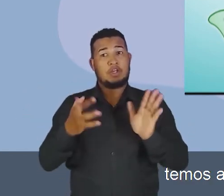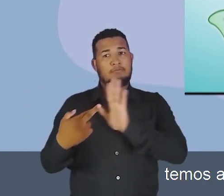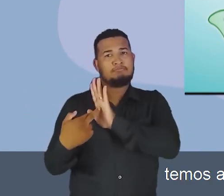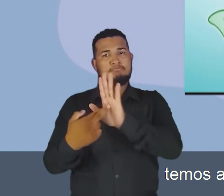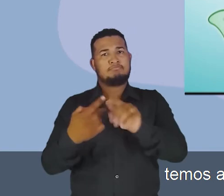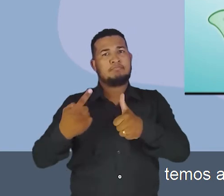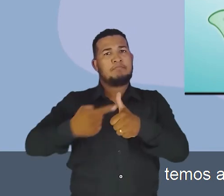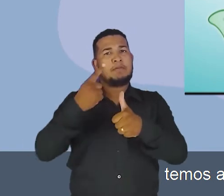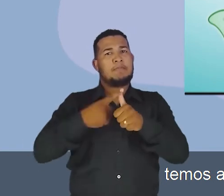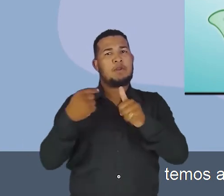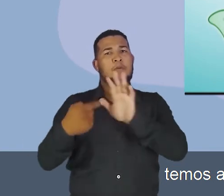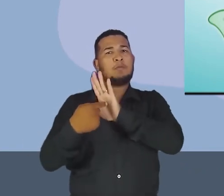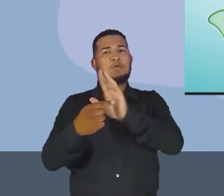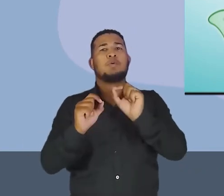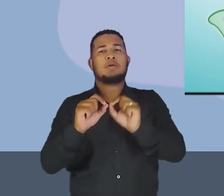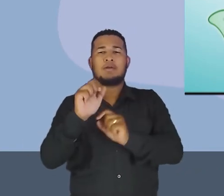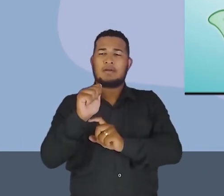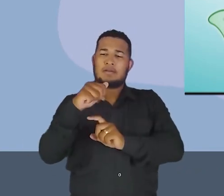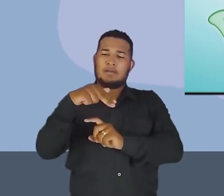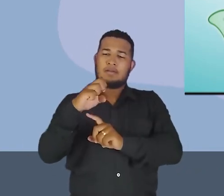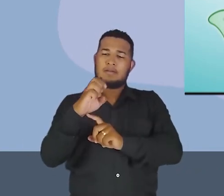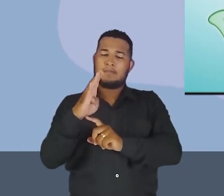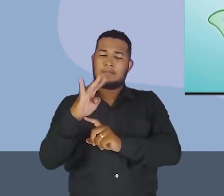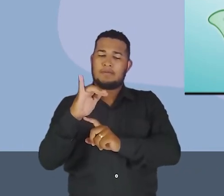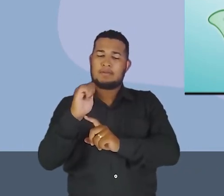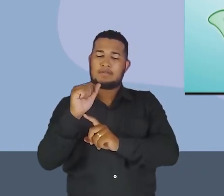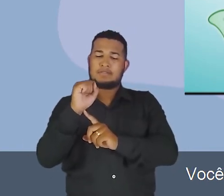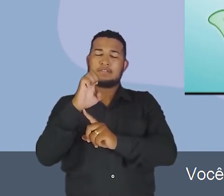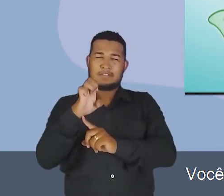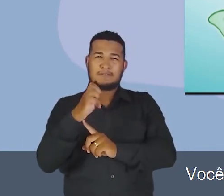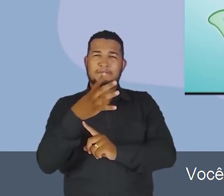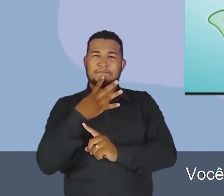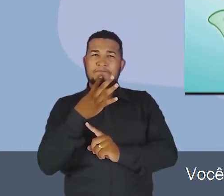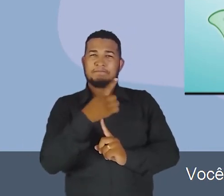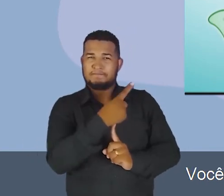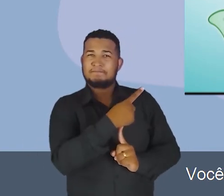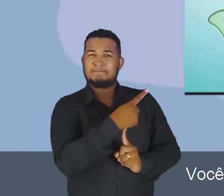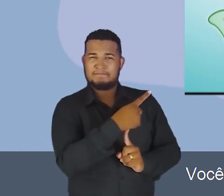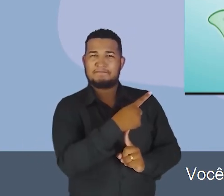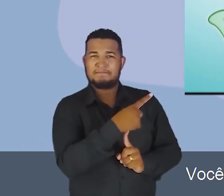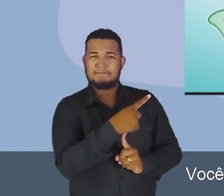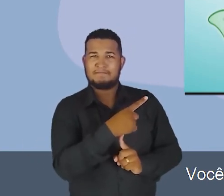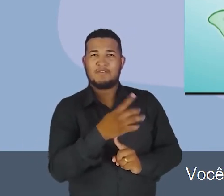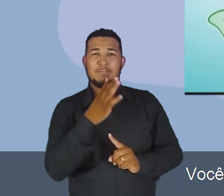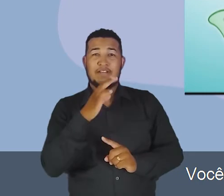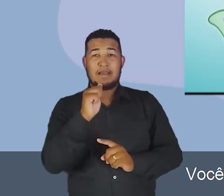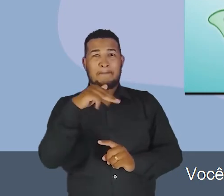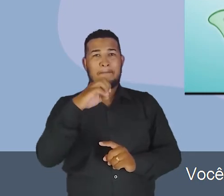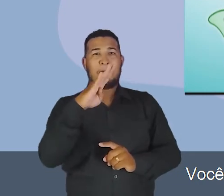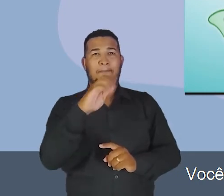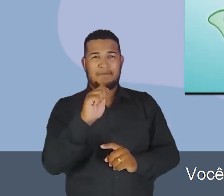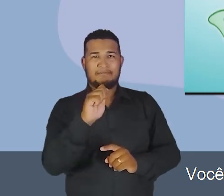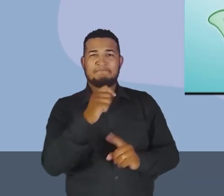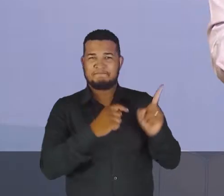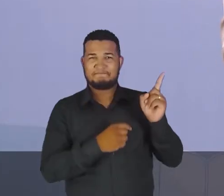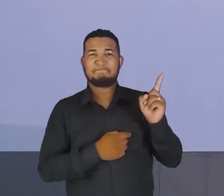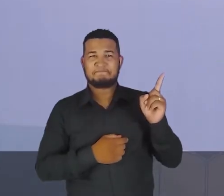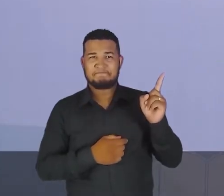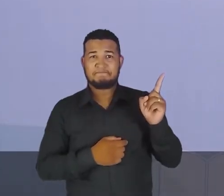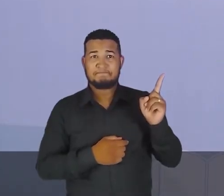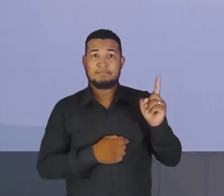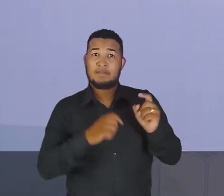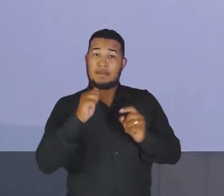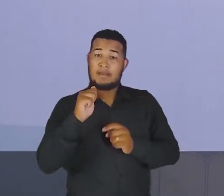para você é a amebíase. Perceba, olha a imagem da amebíase aí, certo? Você já deve ter ouvido falar da ameba. Agora olha para cá.